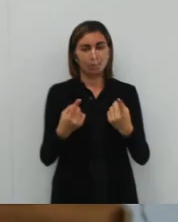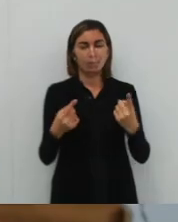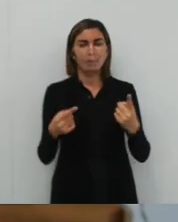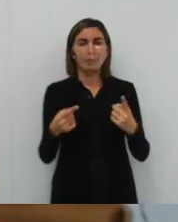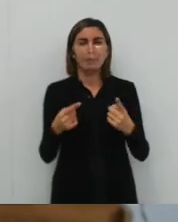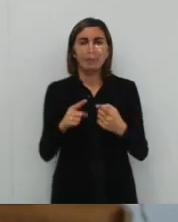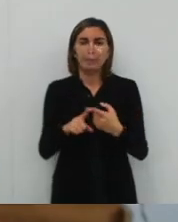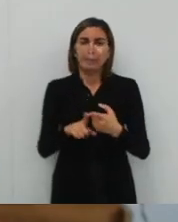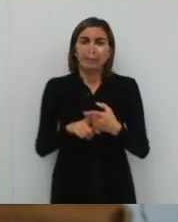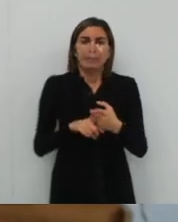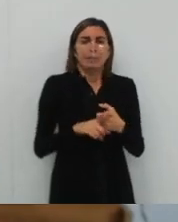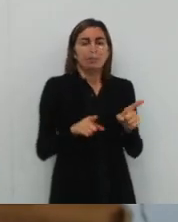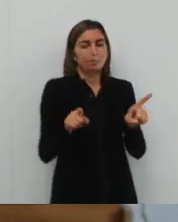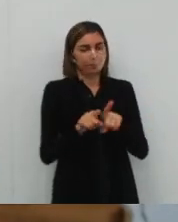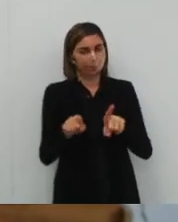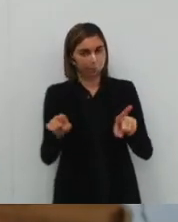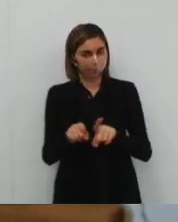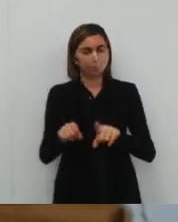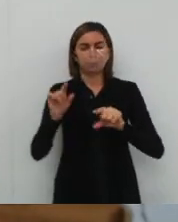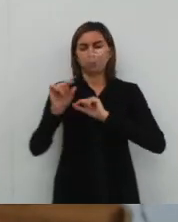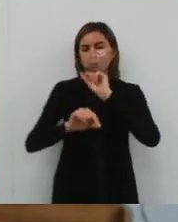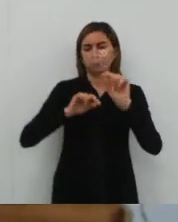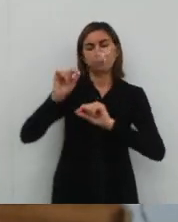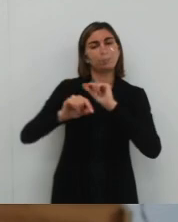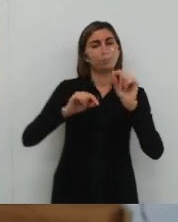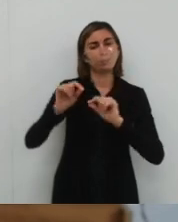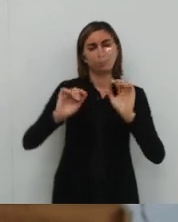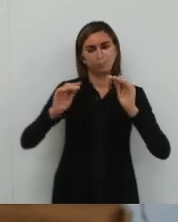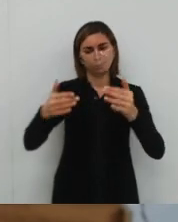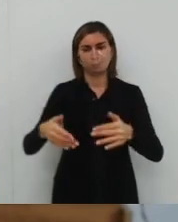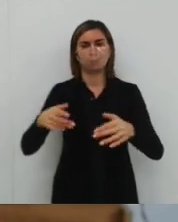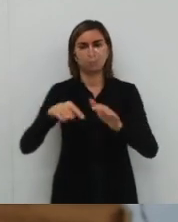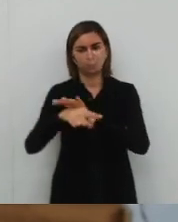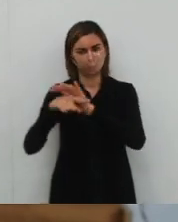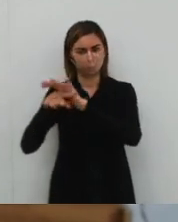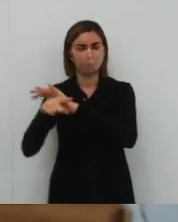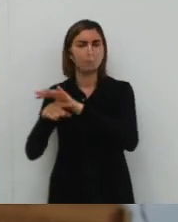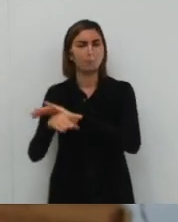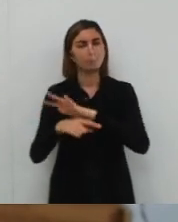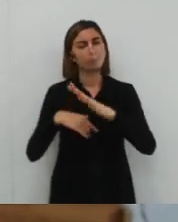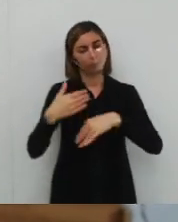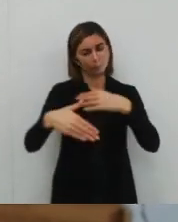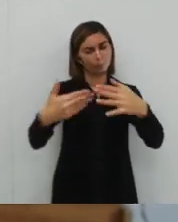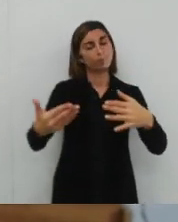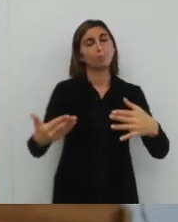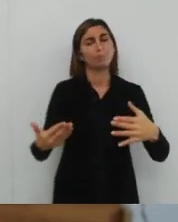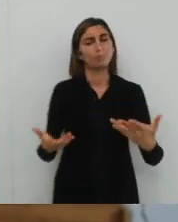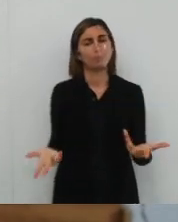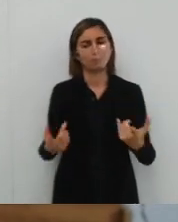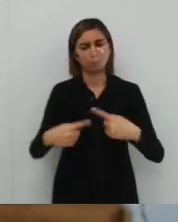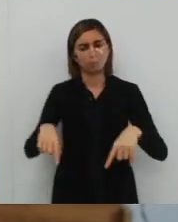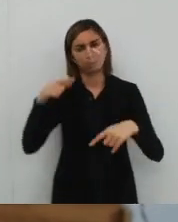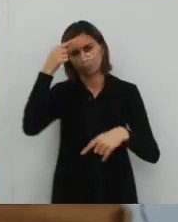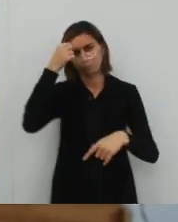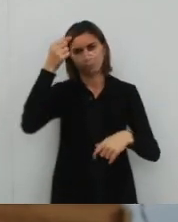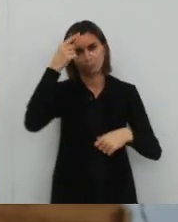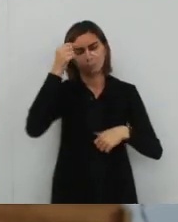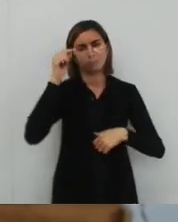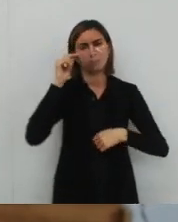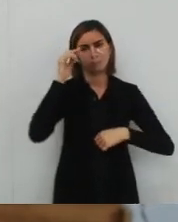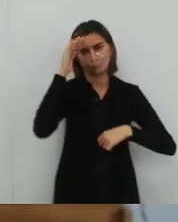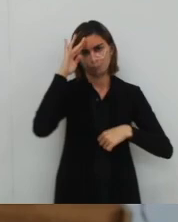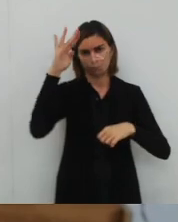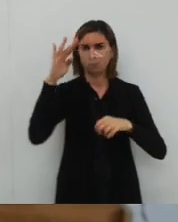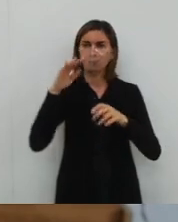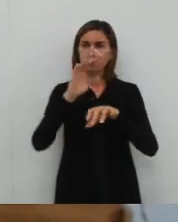e a formação de centros específicos de pesquisa e desenvolvimento. Então, as universidades, principalmente os